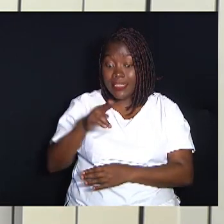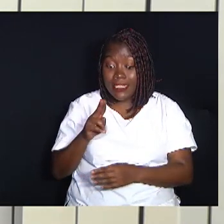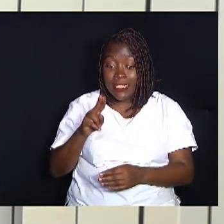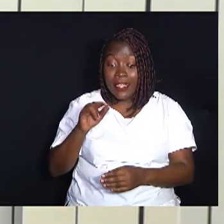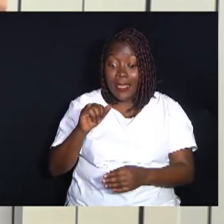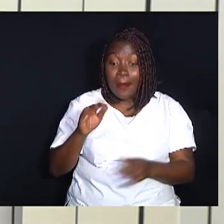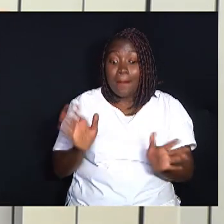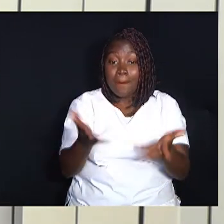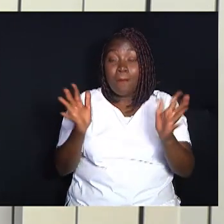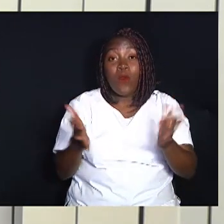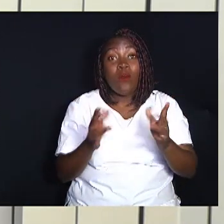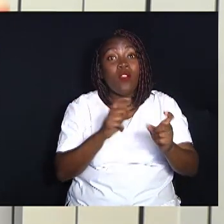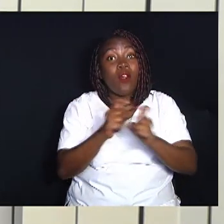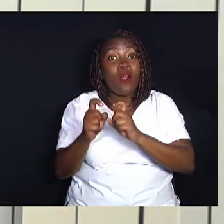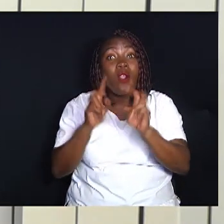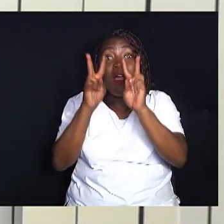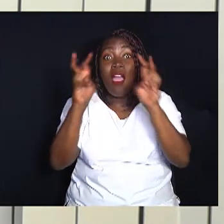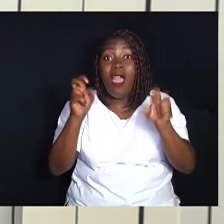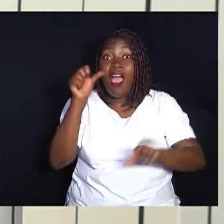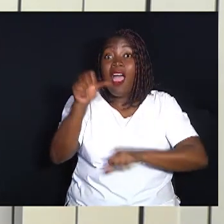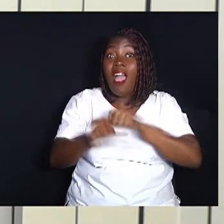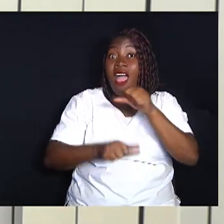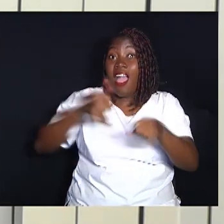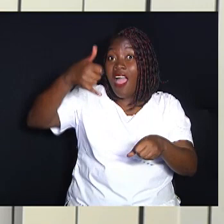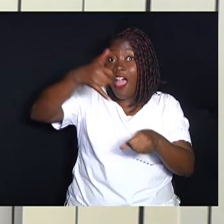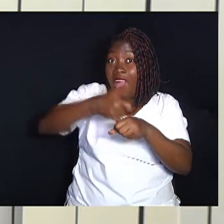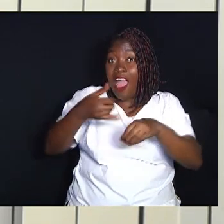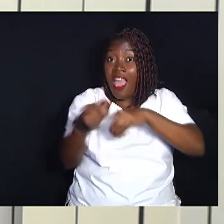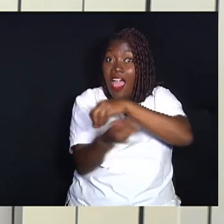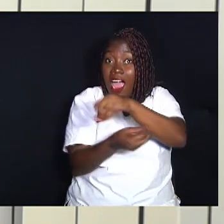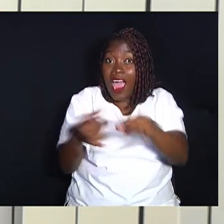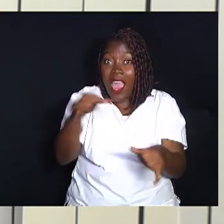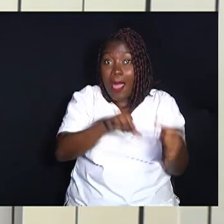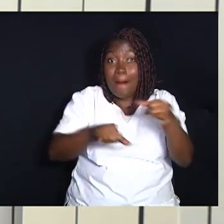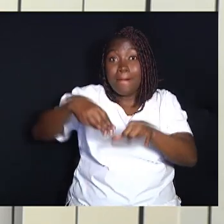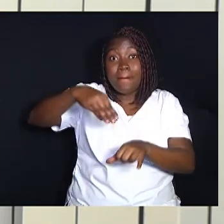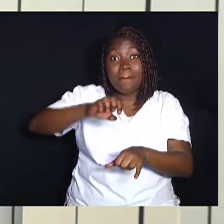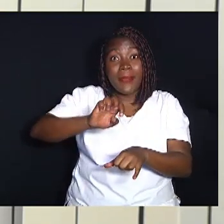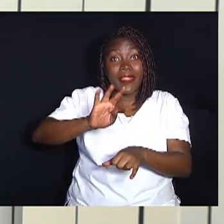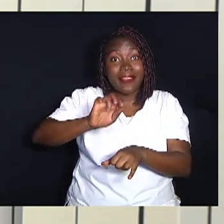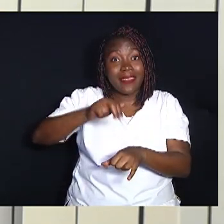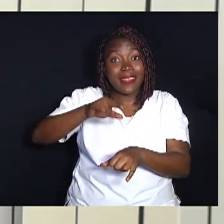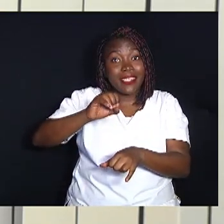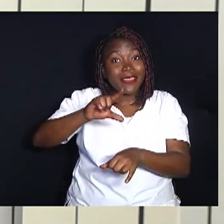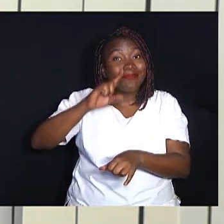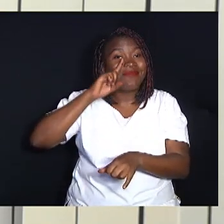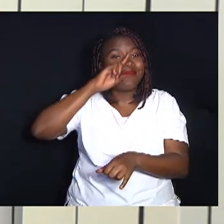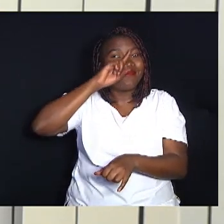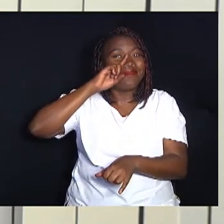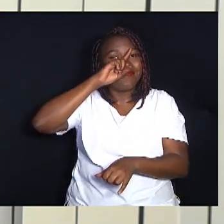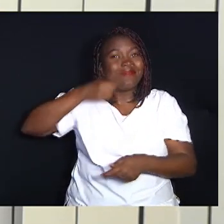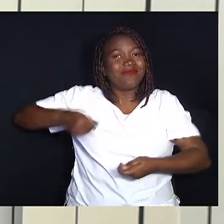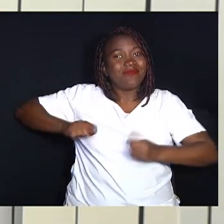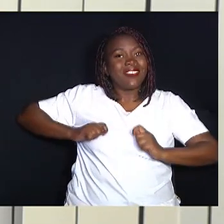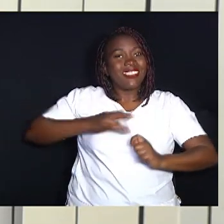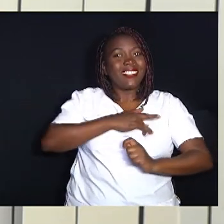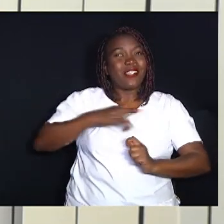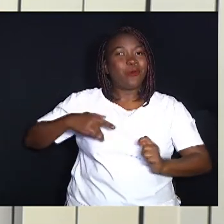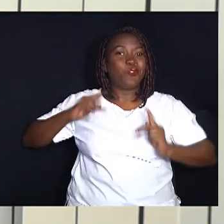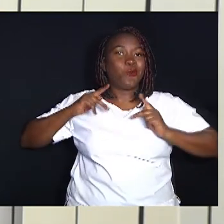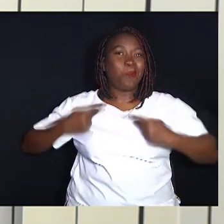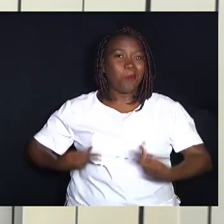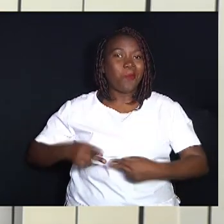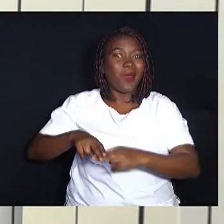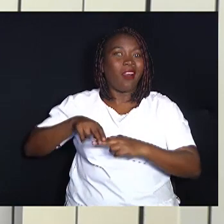a adulteração de combustível com metanol e os riscos à saúde humana causados por